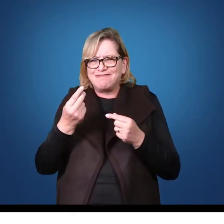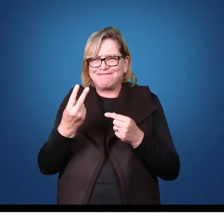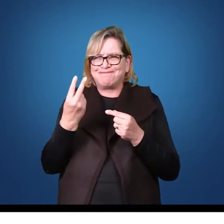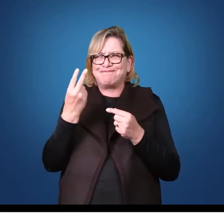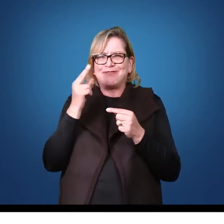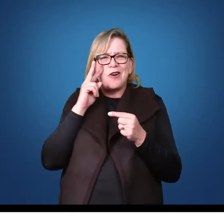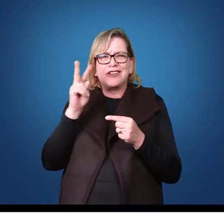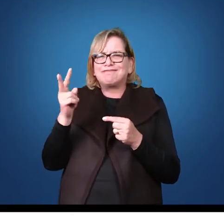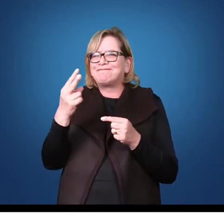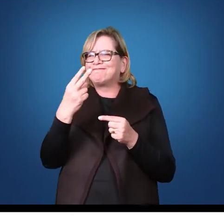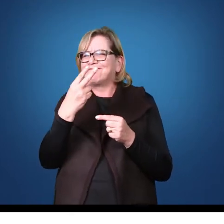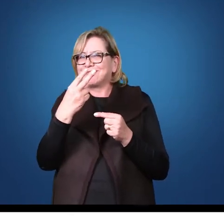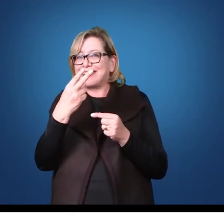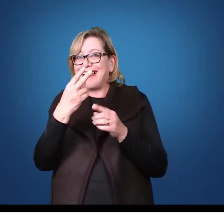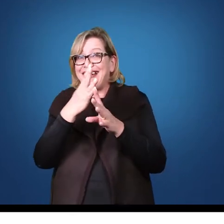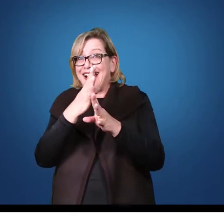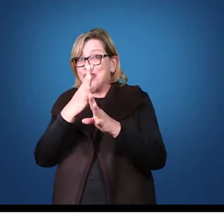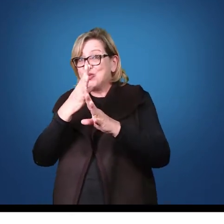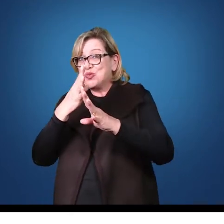trás. Olha só.